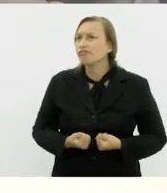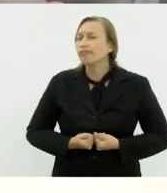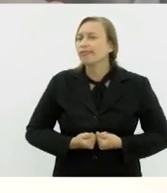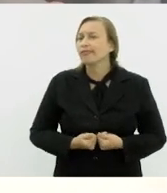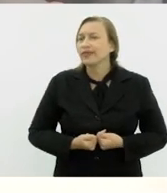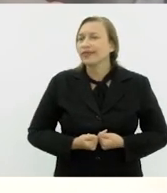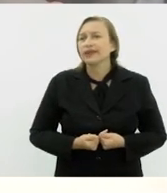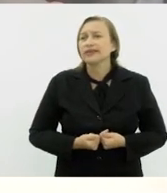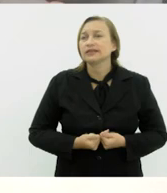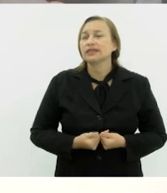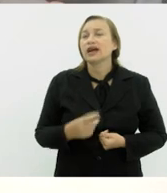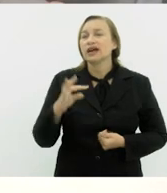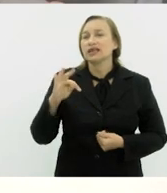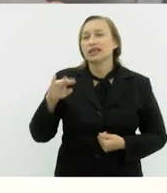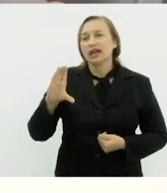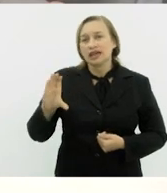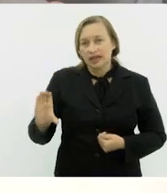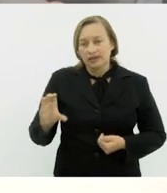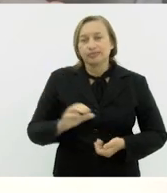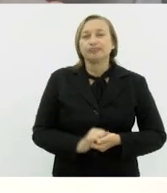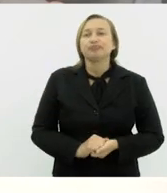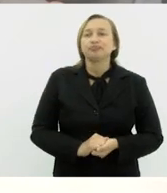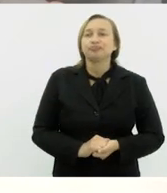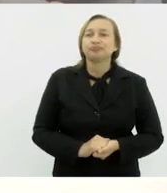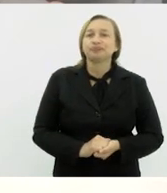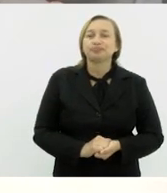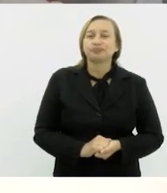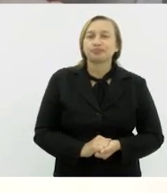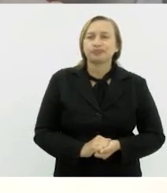do nosso TAC, né?